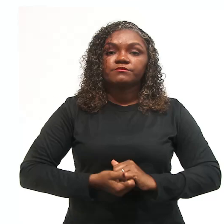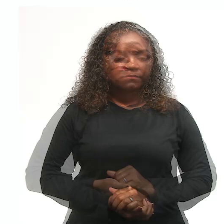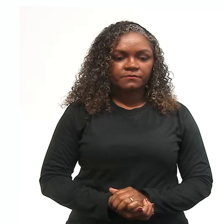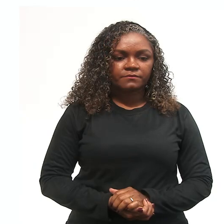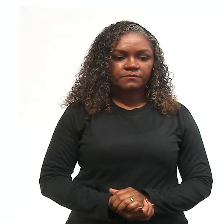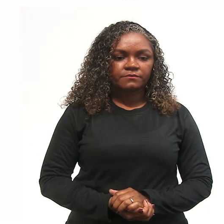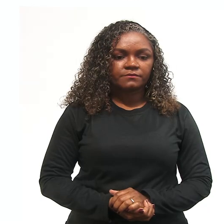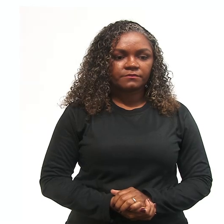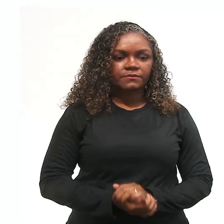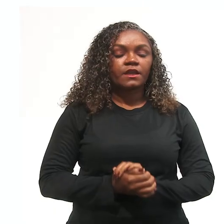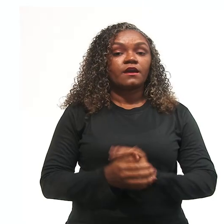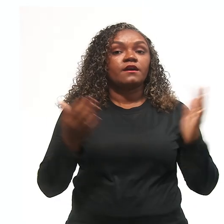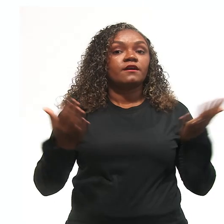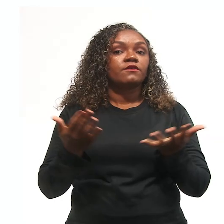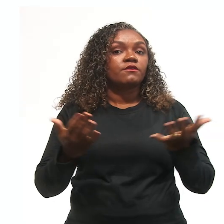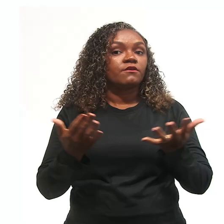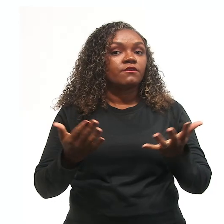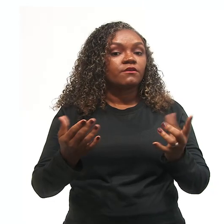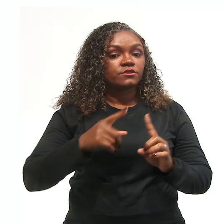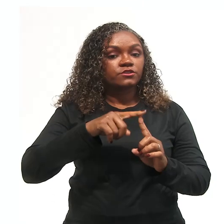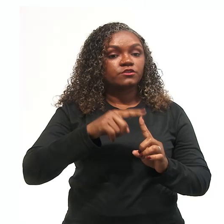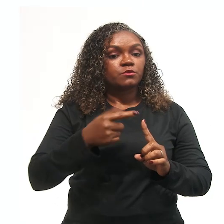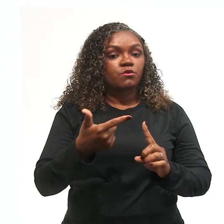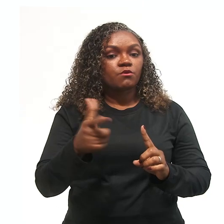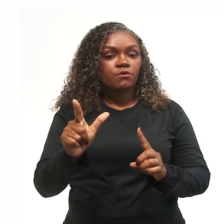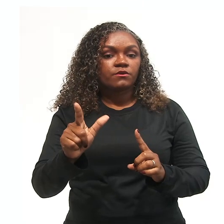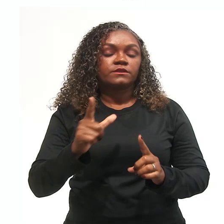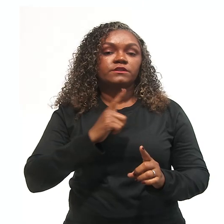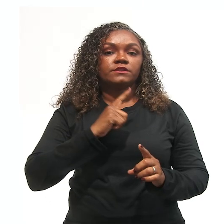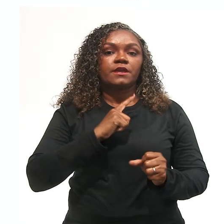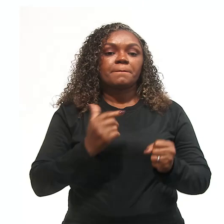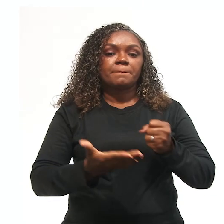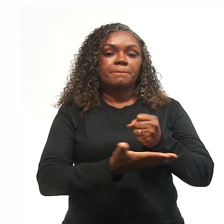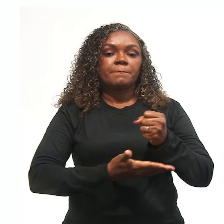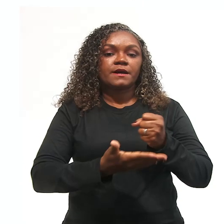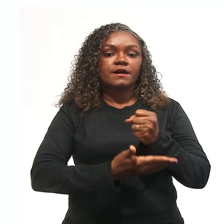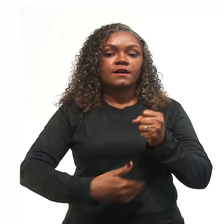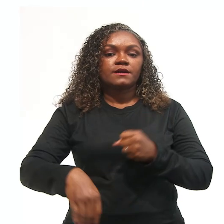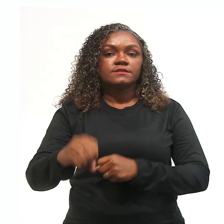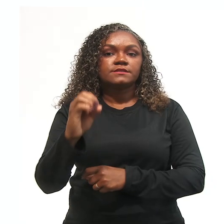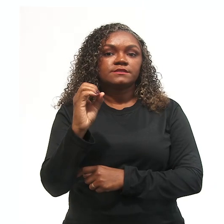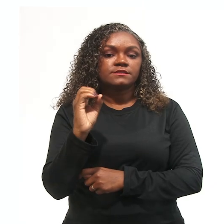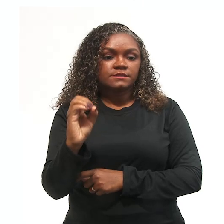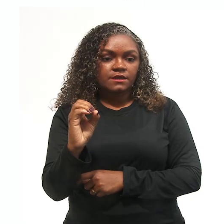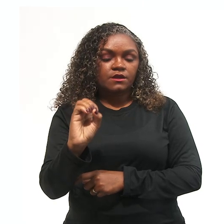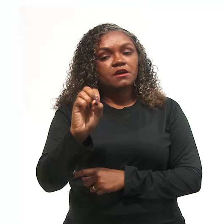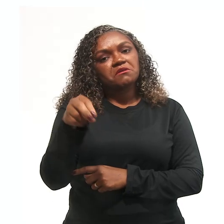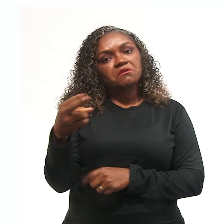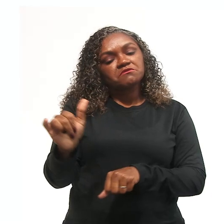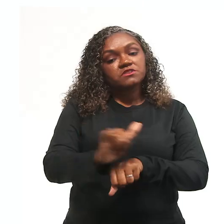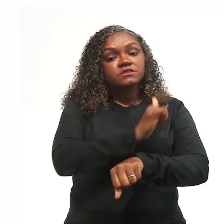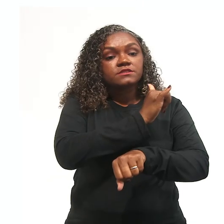desenvolvidas. Próximo tipo de orçamento, aqui é o orçamento chamado de base zero, né,